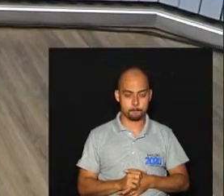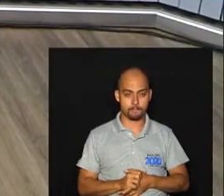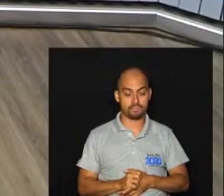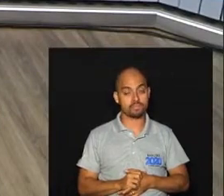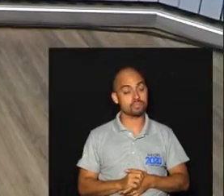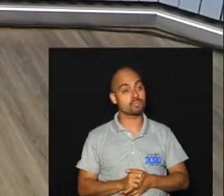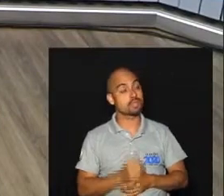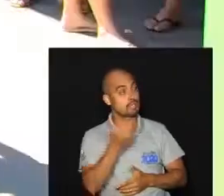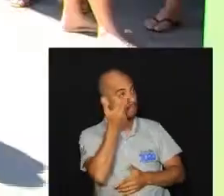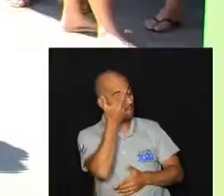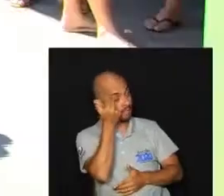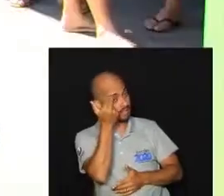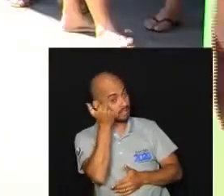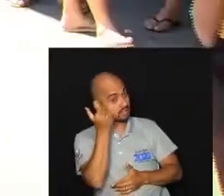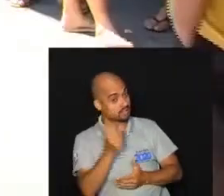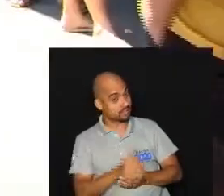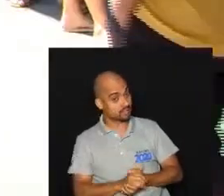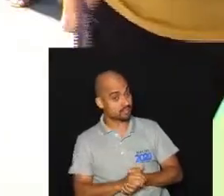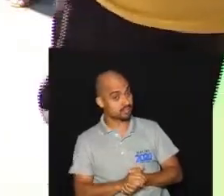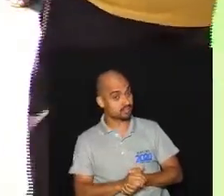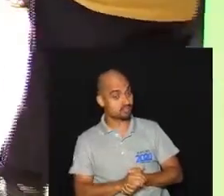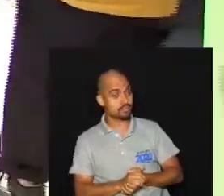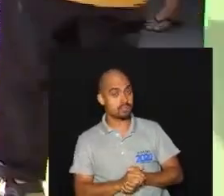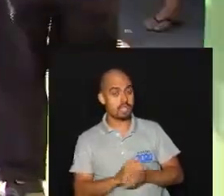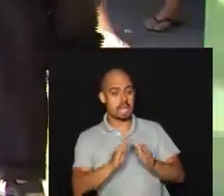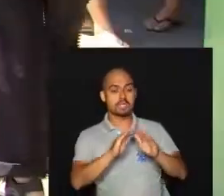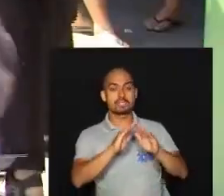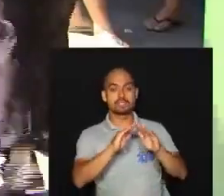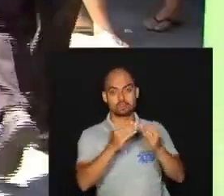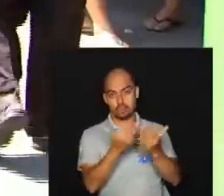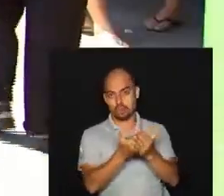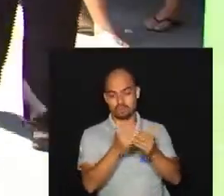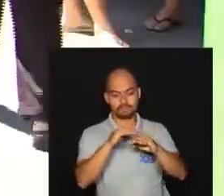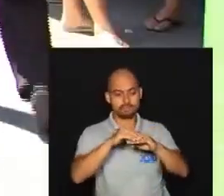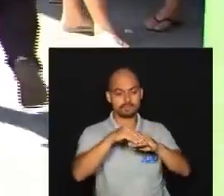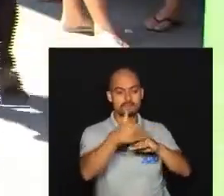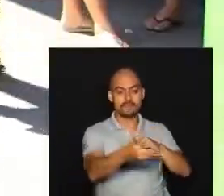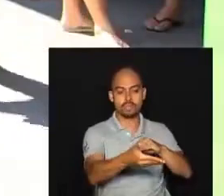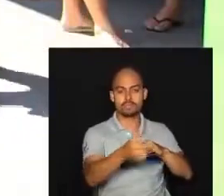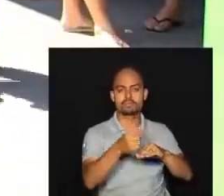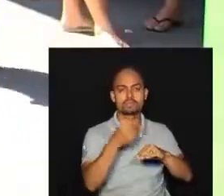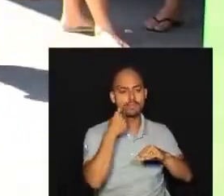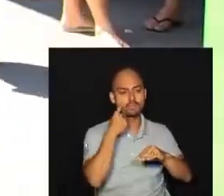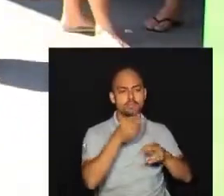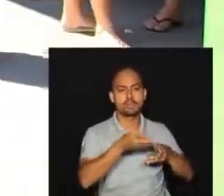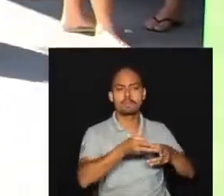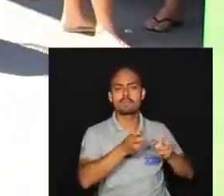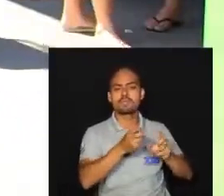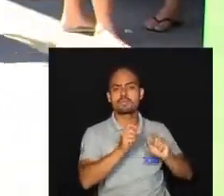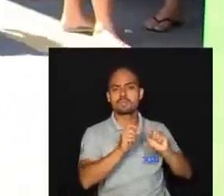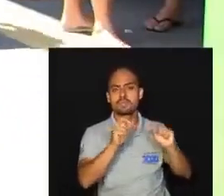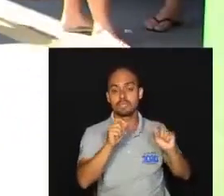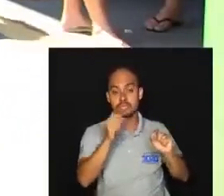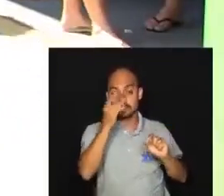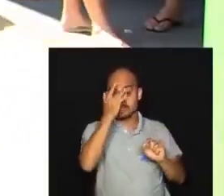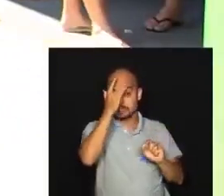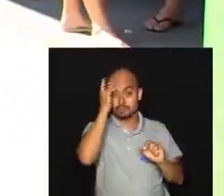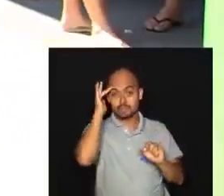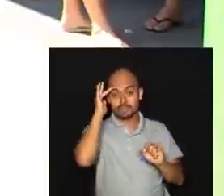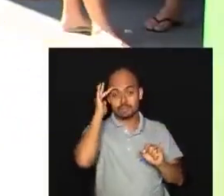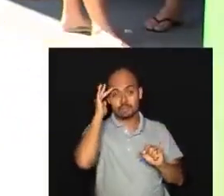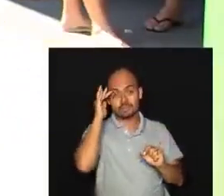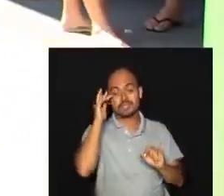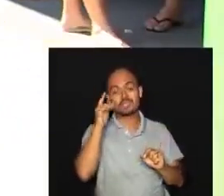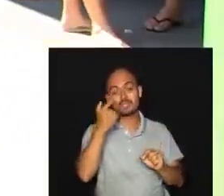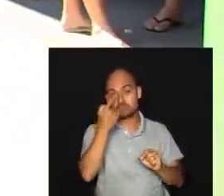Olha, Gabriel, a gente, do lado de fora, a gente percebe que o clima são de pessoas que também têm